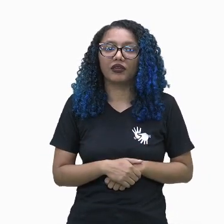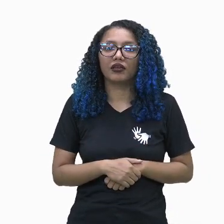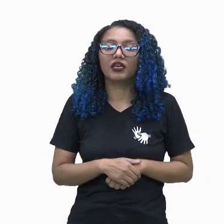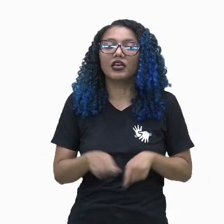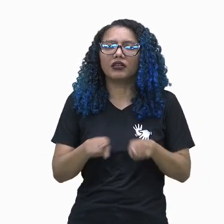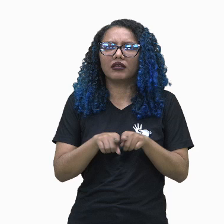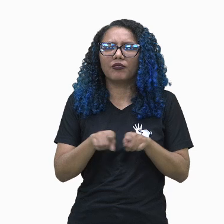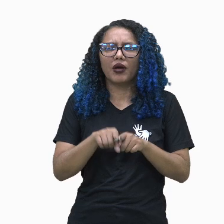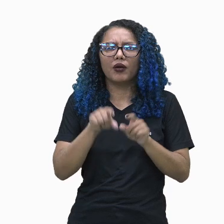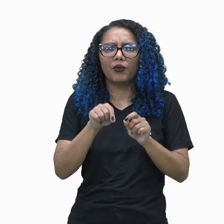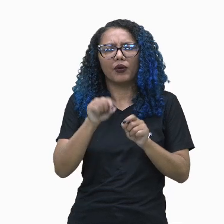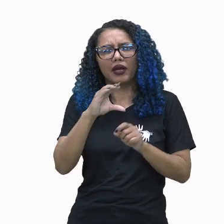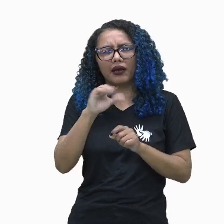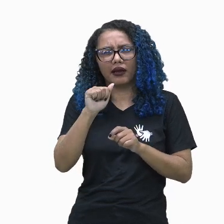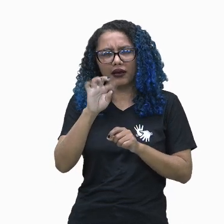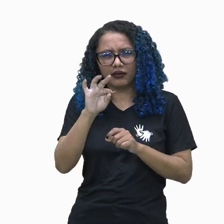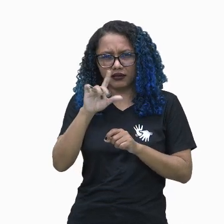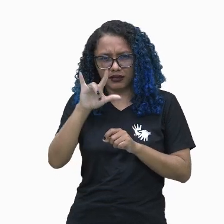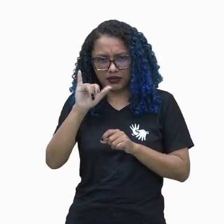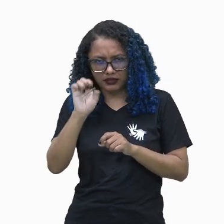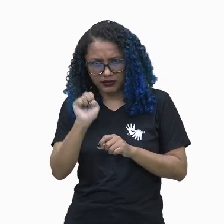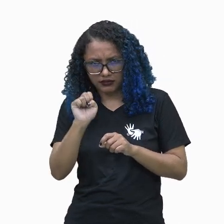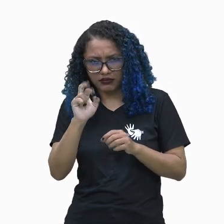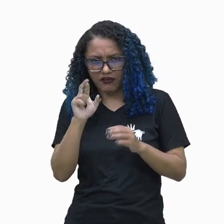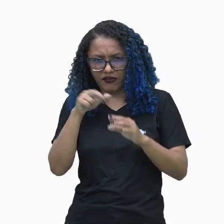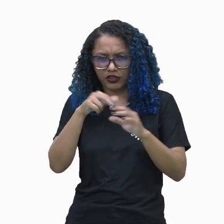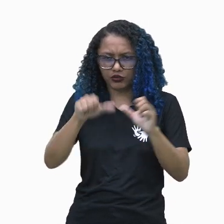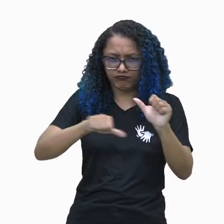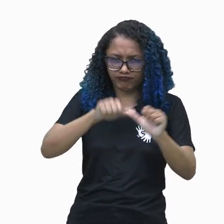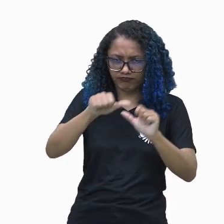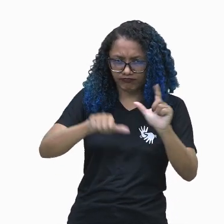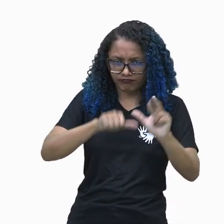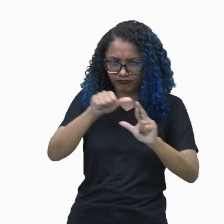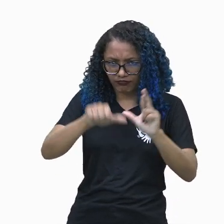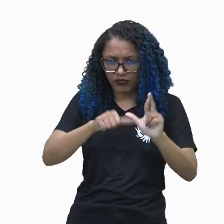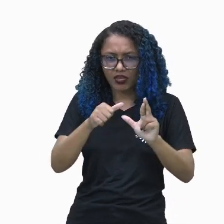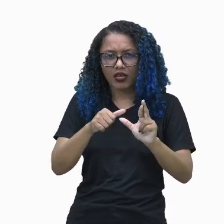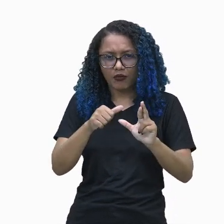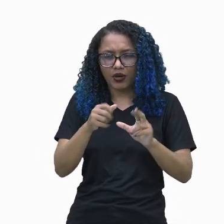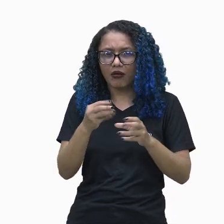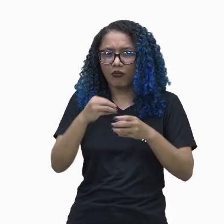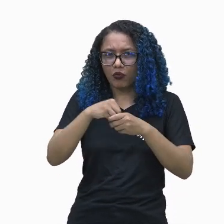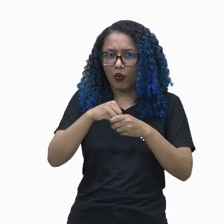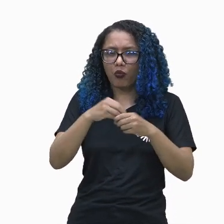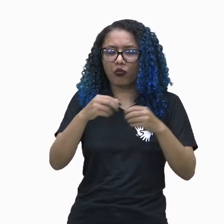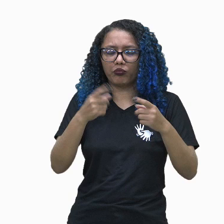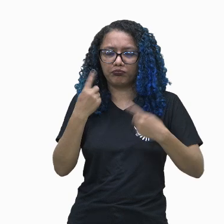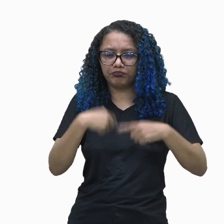de catálise de reações químicas do metabolismo celular, já que boa parte delas